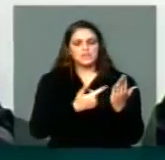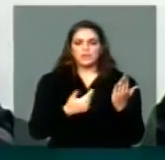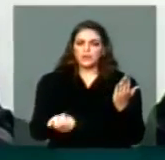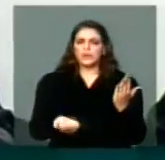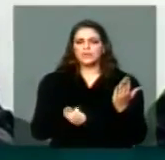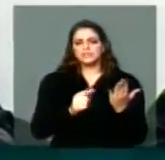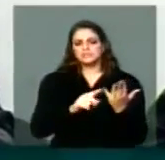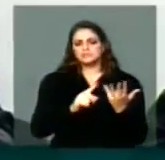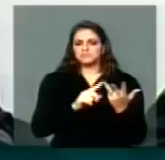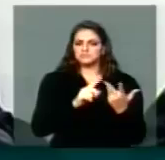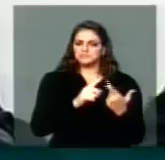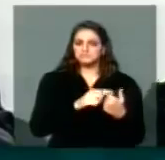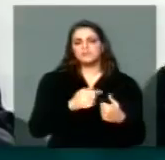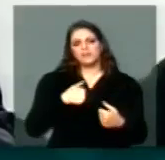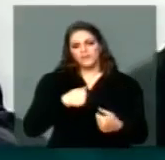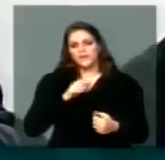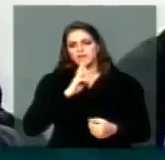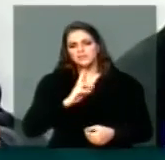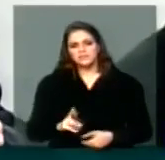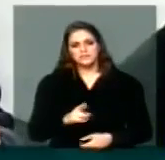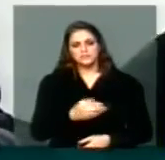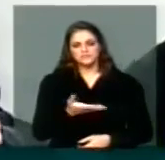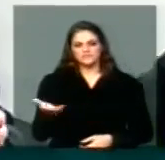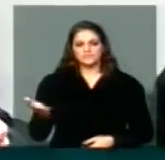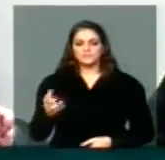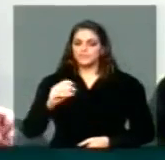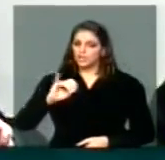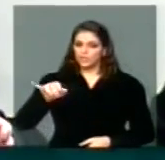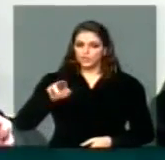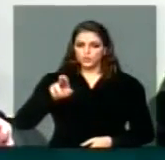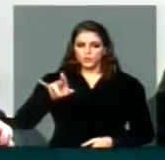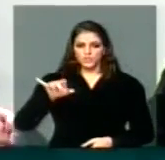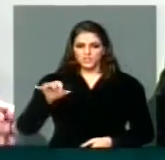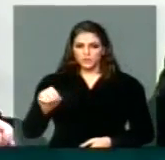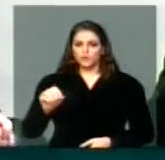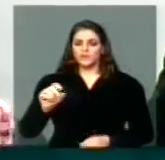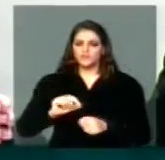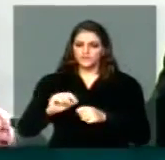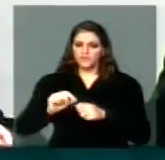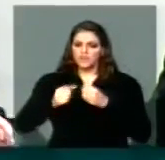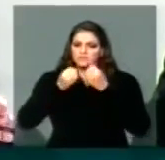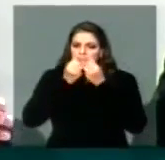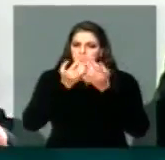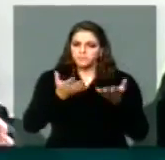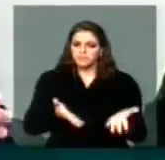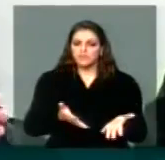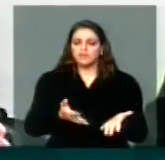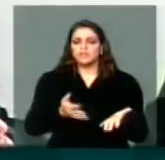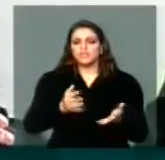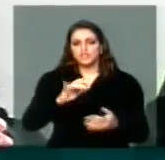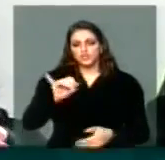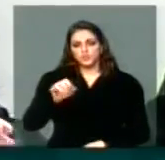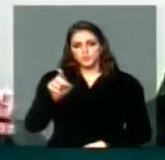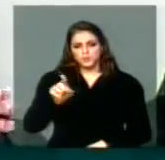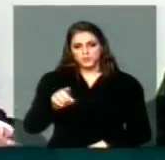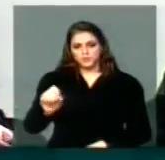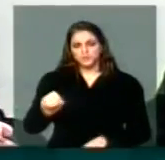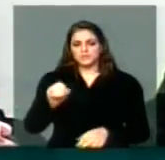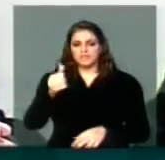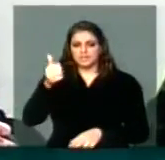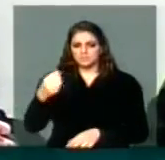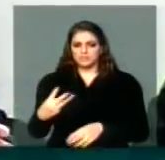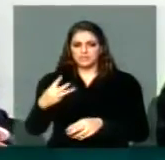anexada aos autos da petição, de que o senhor Júlio Camargo prestou delação e foi homologada pelo juízo da 13ª Vara, o